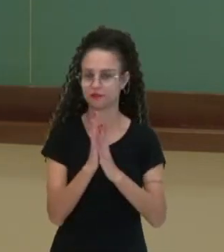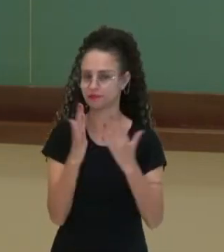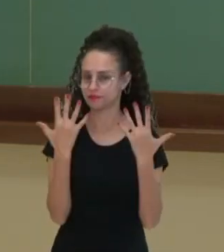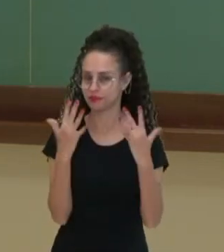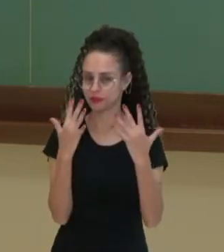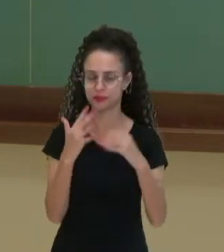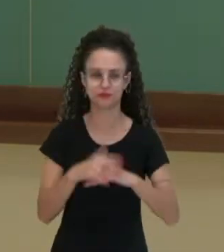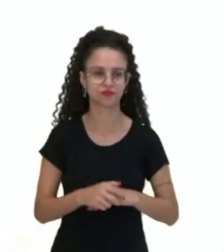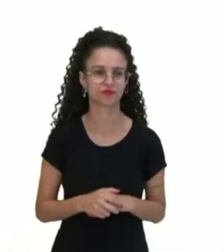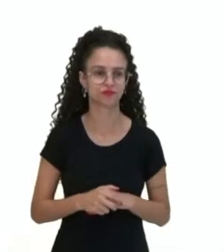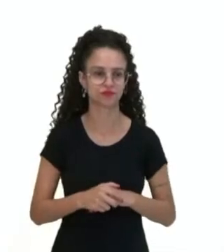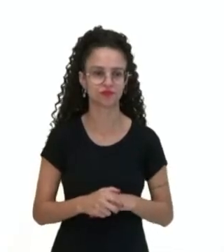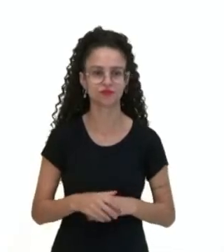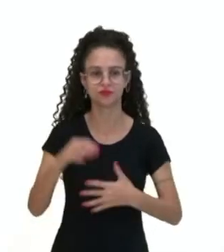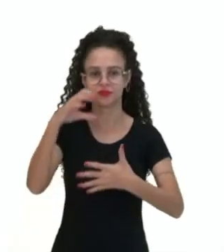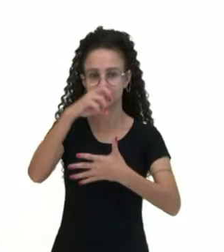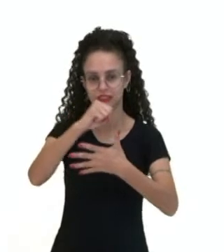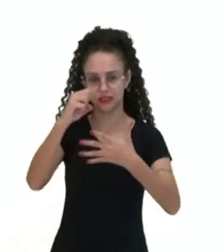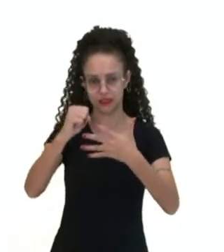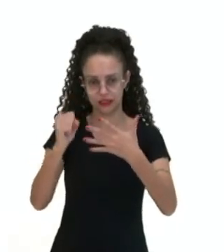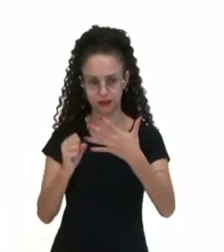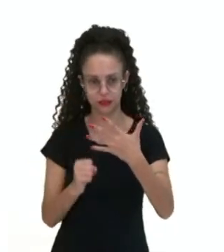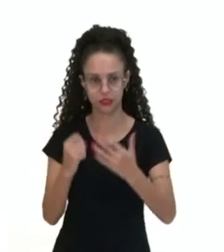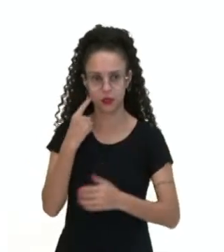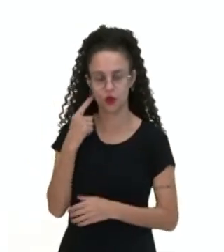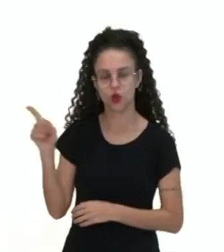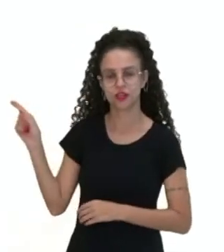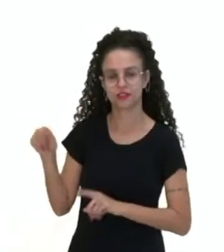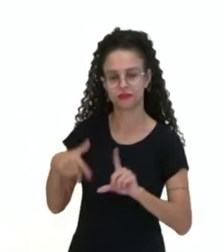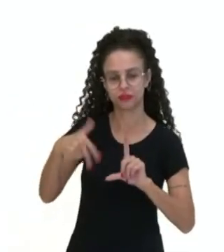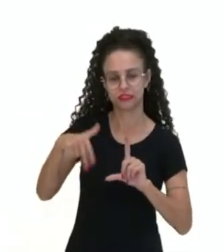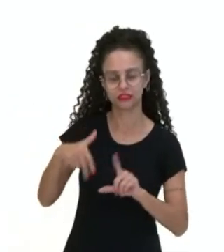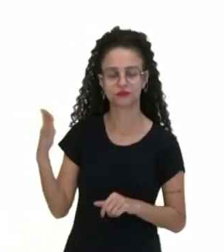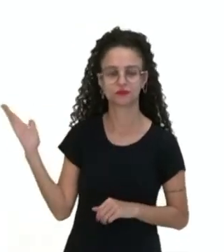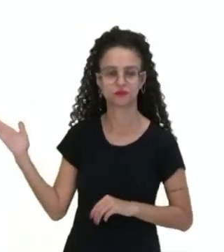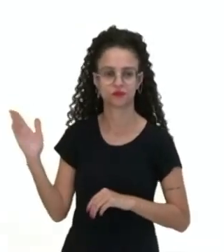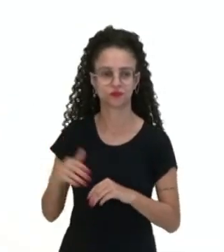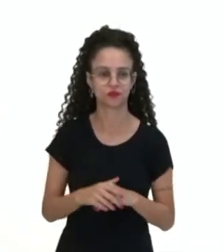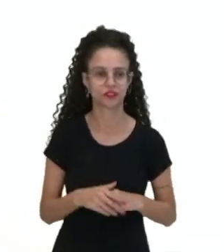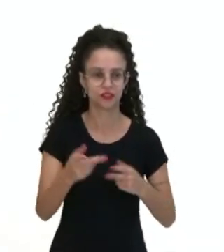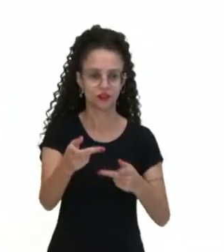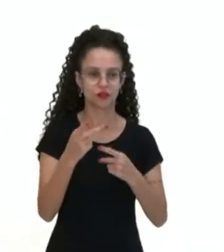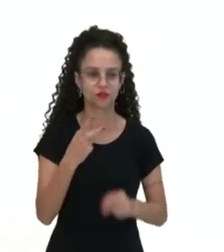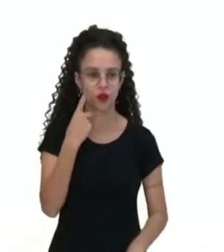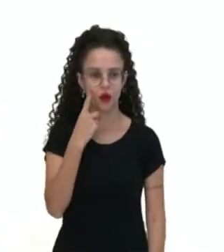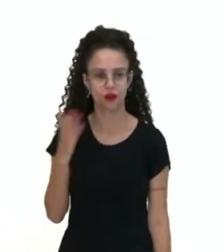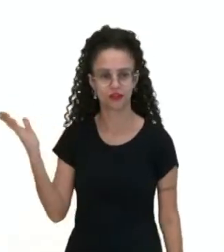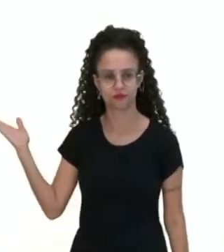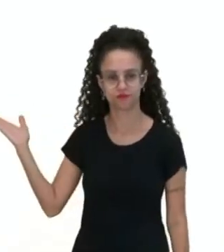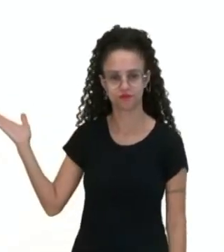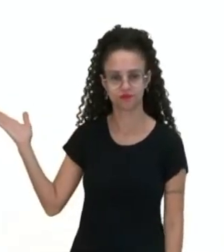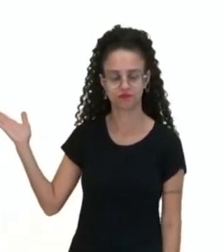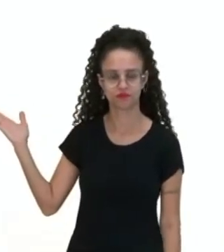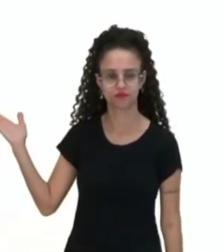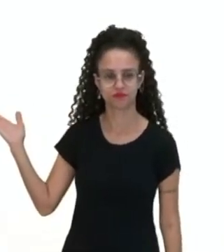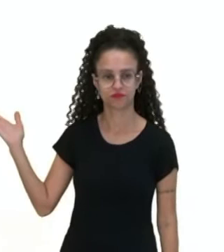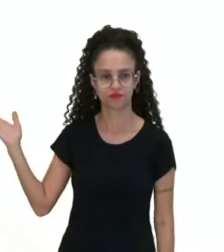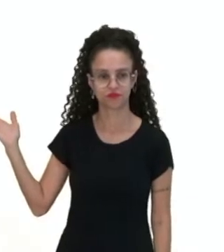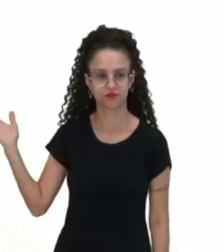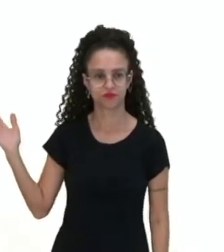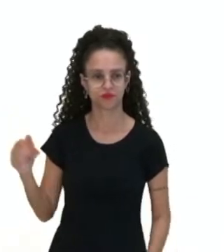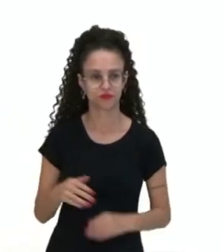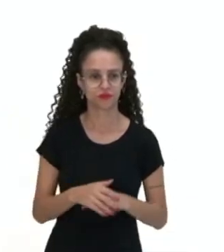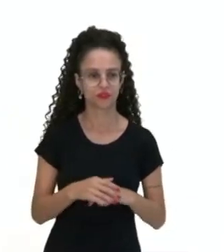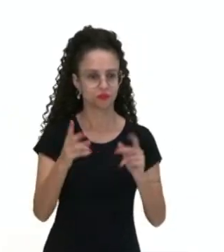parabéns! Cadeia alimentar. Então, nós temos uma animação aqui. Eu convido você a observar essa animação, que a